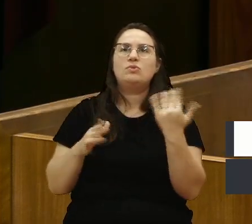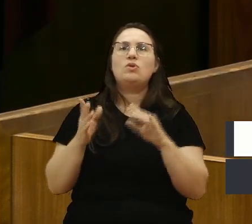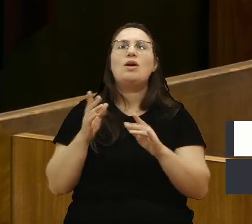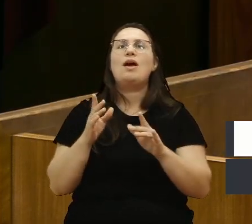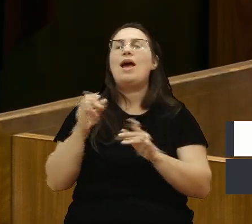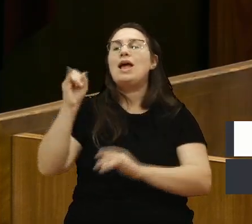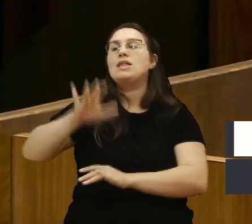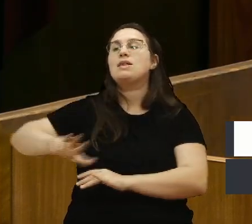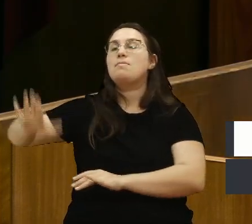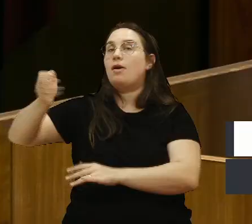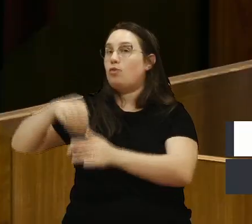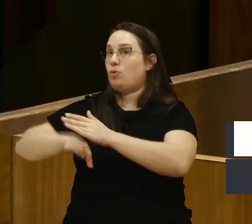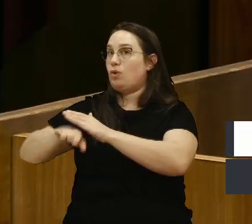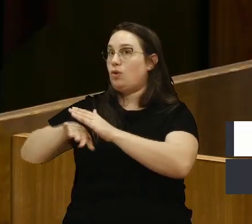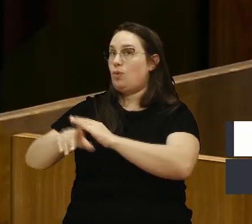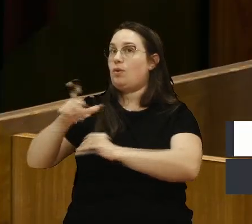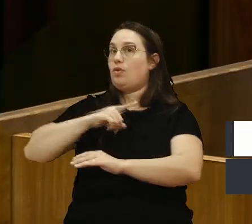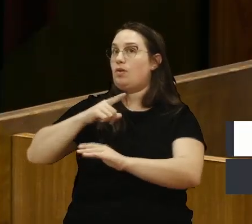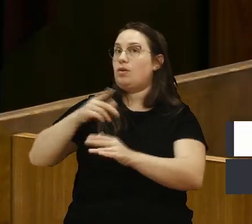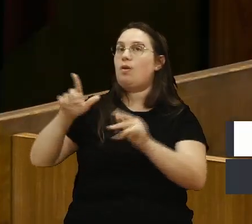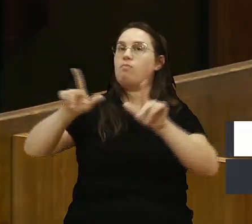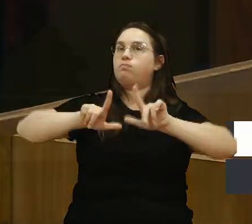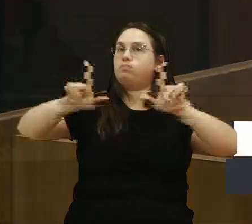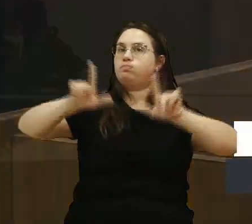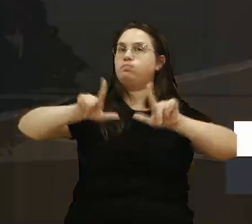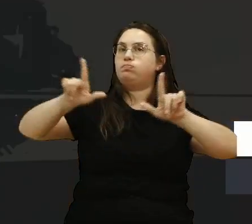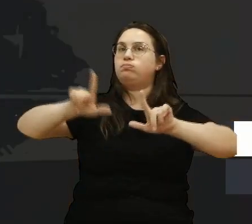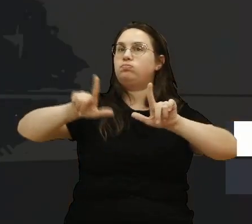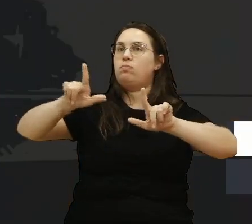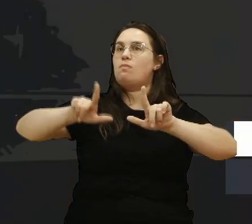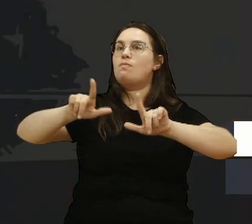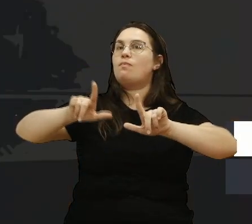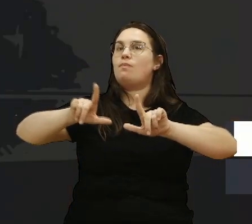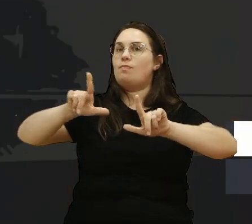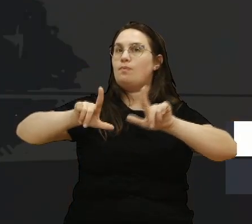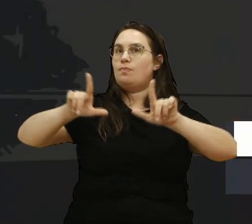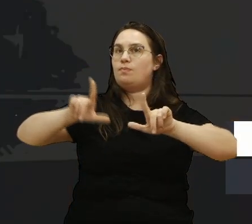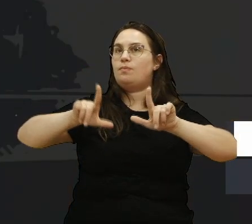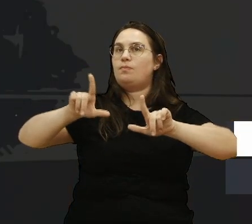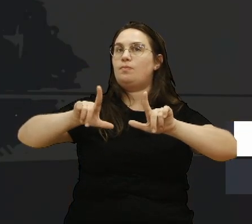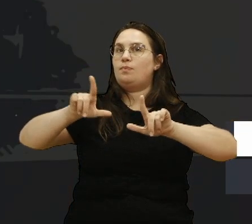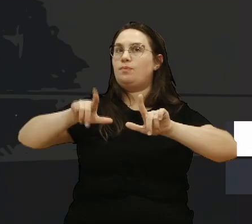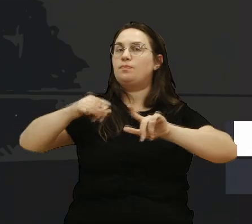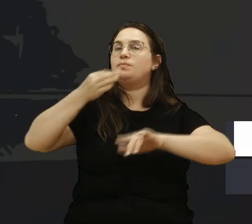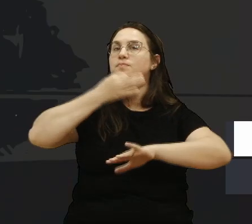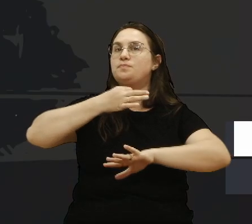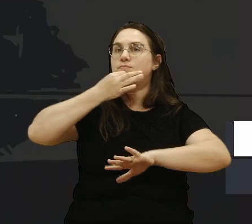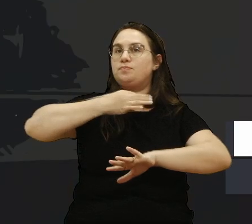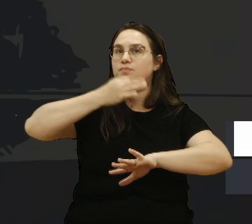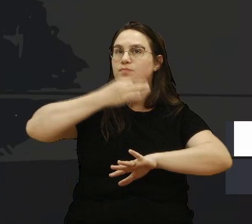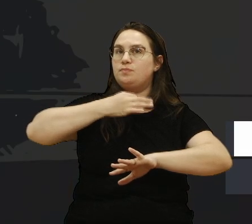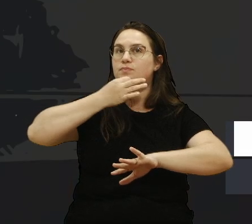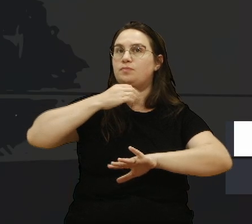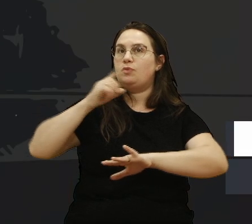acervo que Vossas Excelências estão vendo aqui, as imagens do acervo de Caxias do Sul,